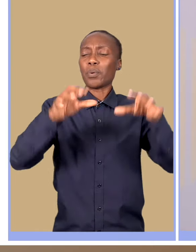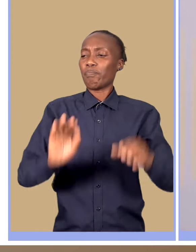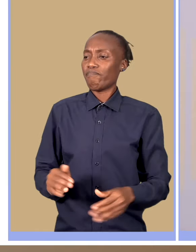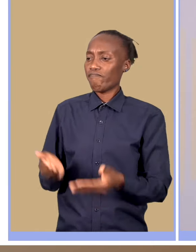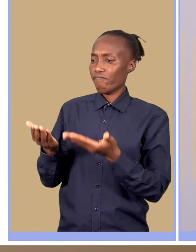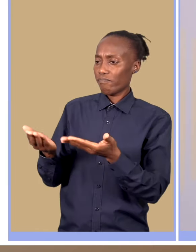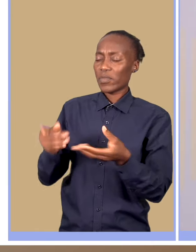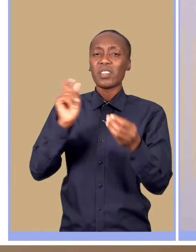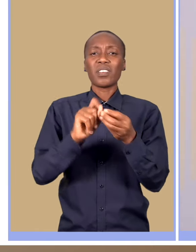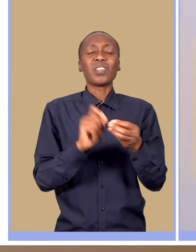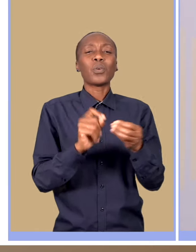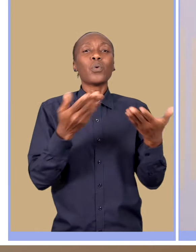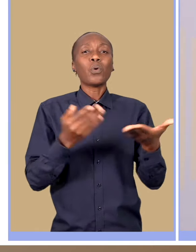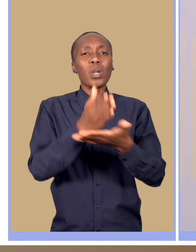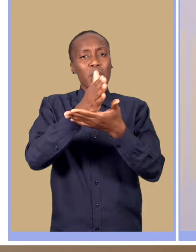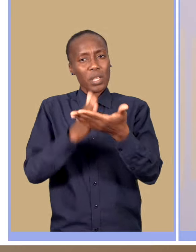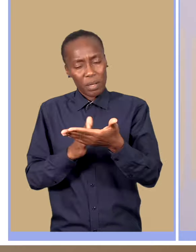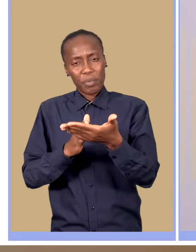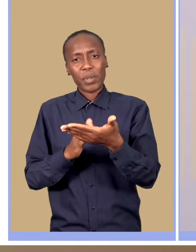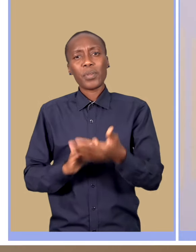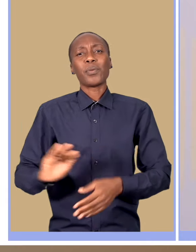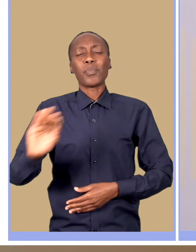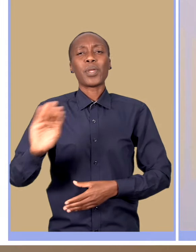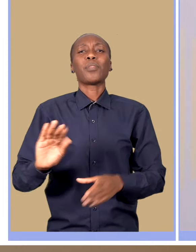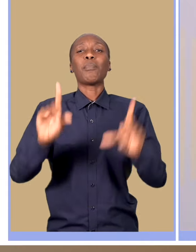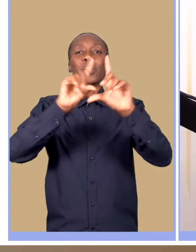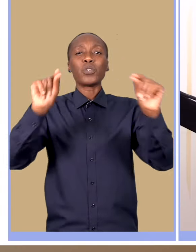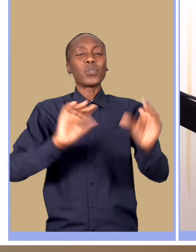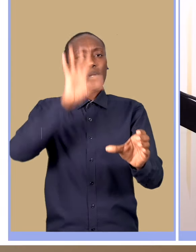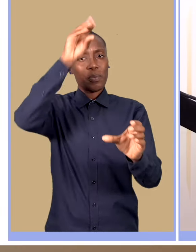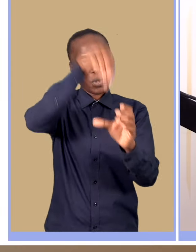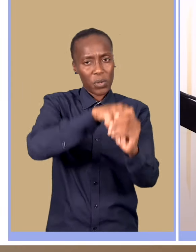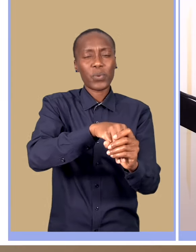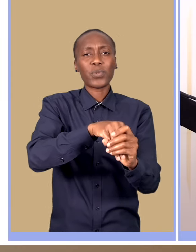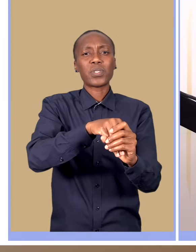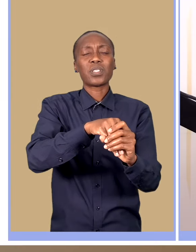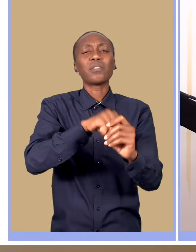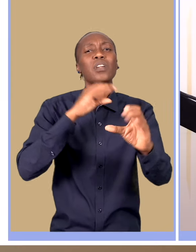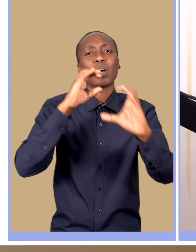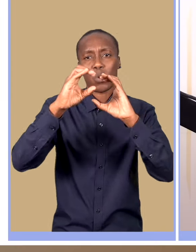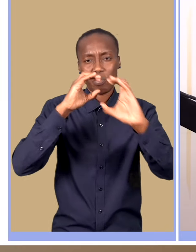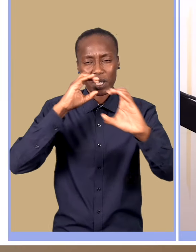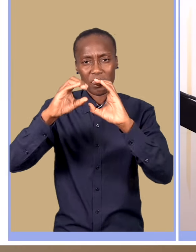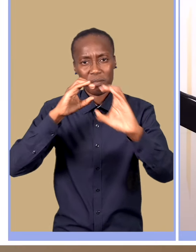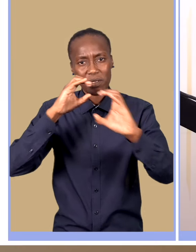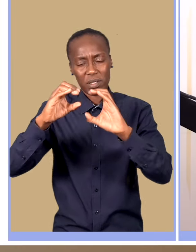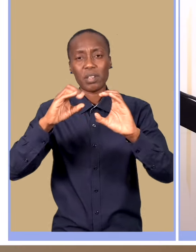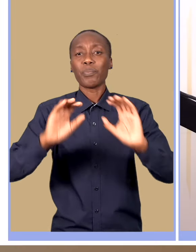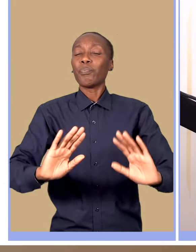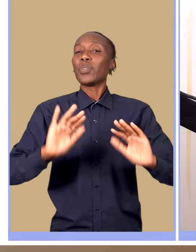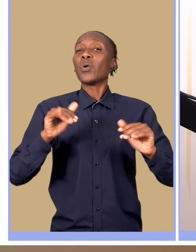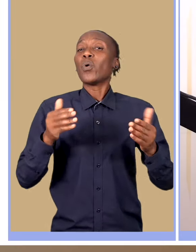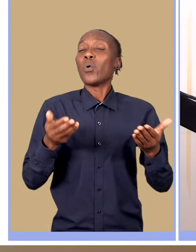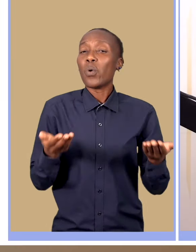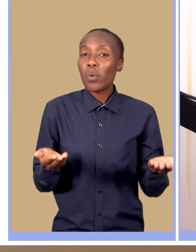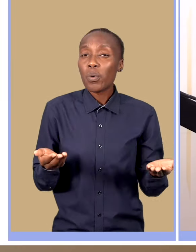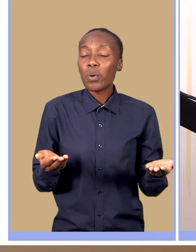Seria a comunicação de risco ambiental inclusivo. Exatamente, comunicação de risco ambiental